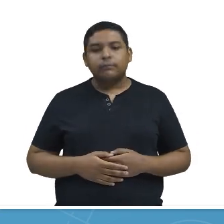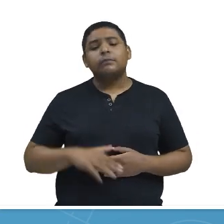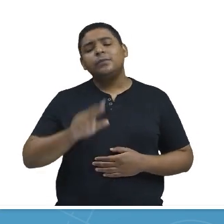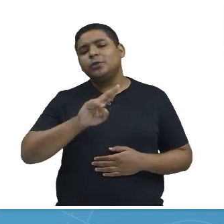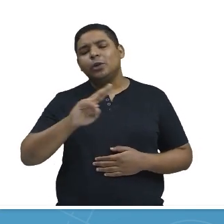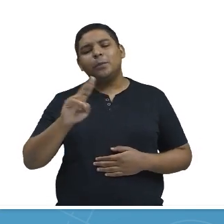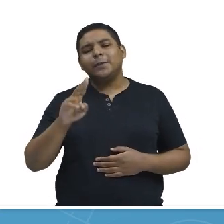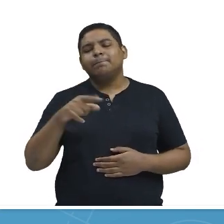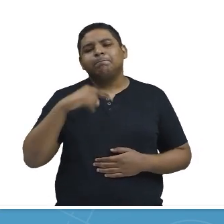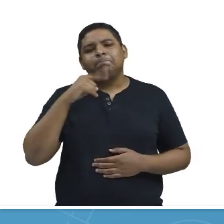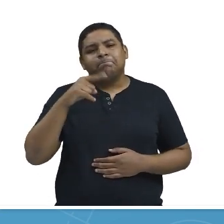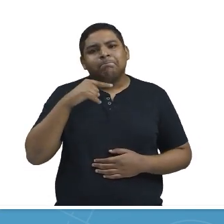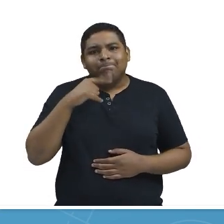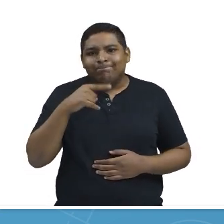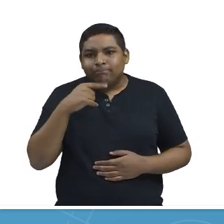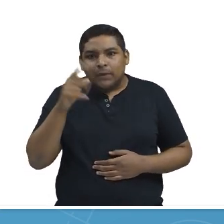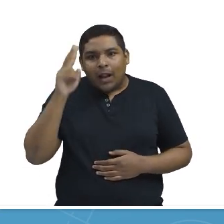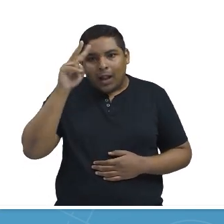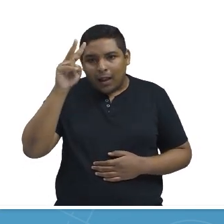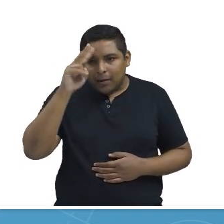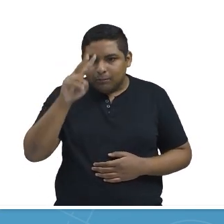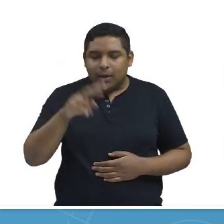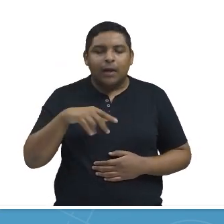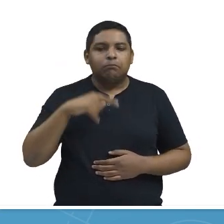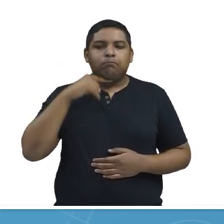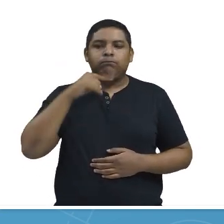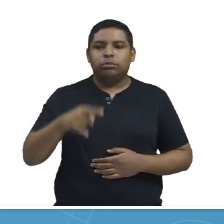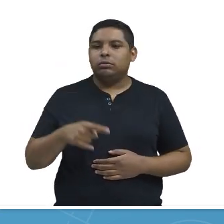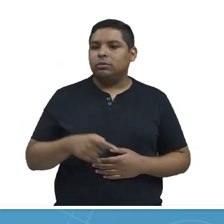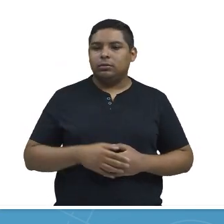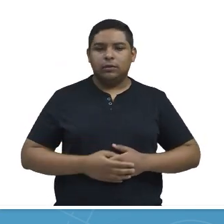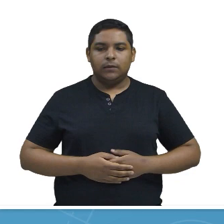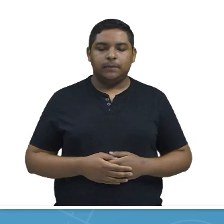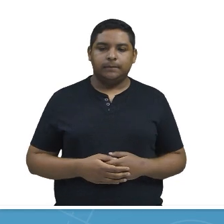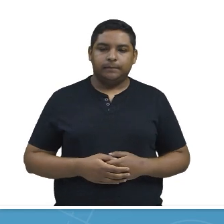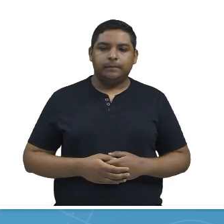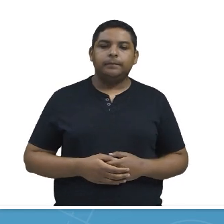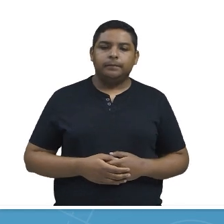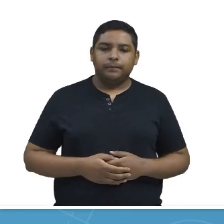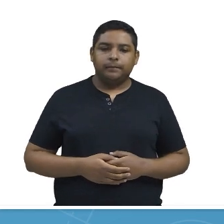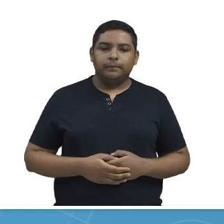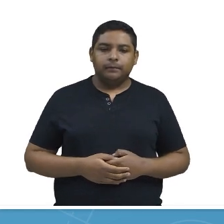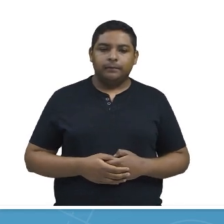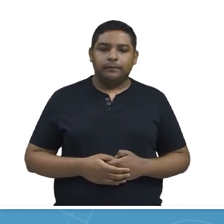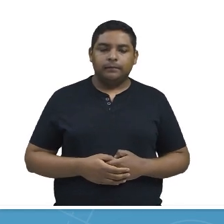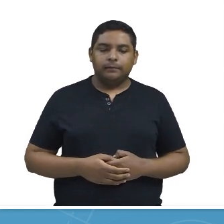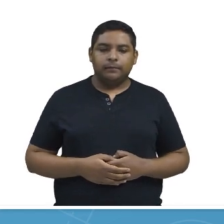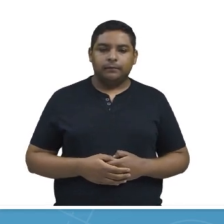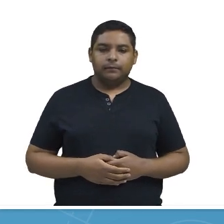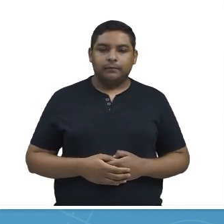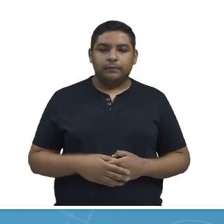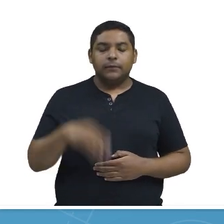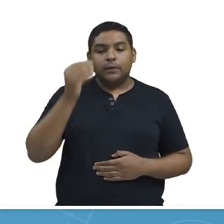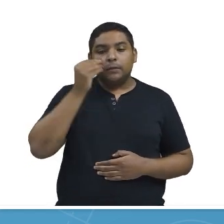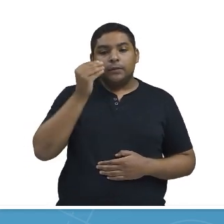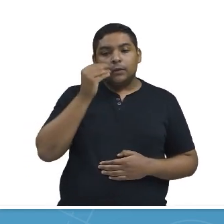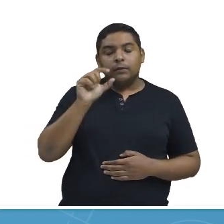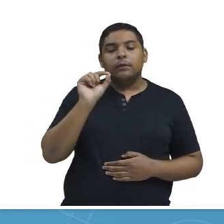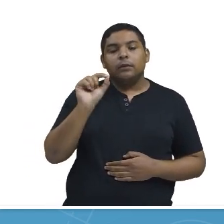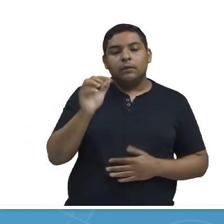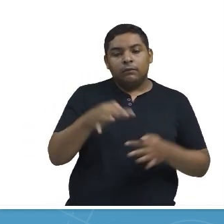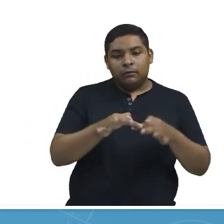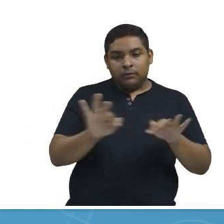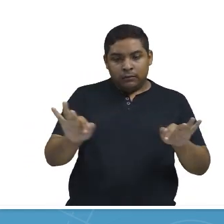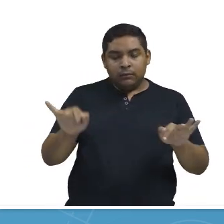consigo lembrar. Whose name, cujo nome I can't remember. Então, vocês observaram aí nessa frase